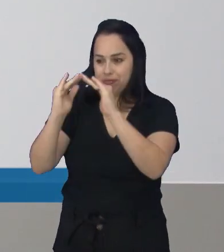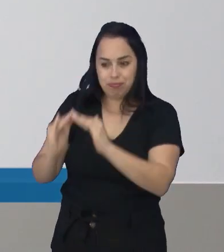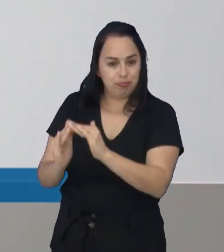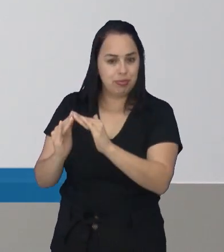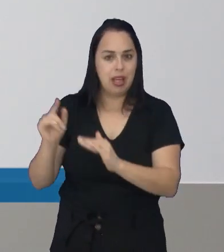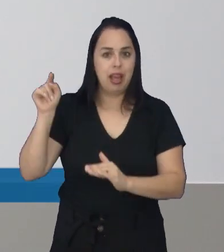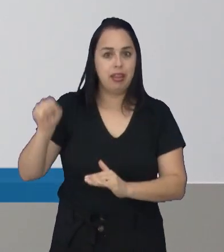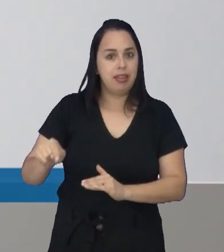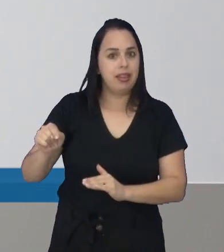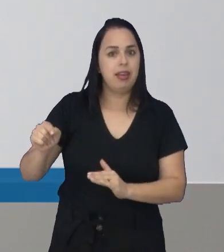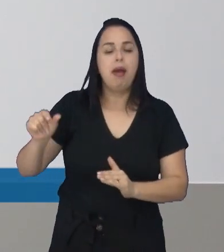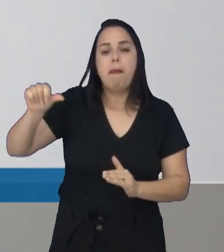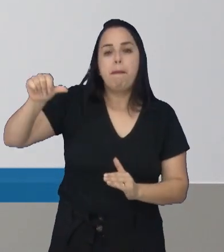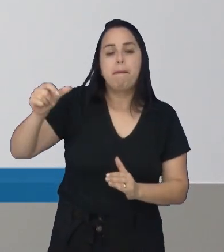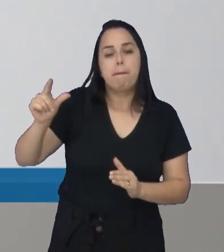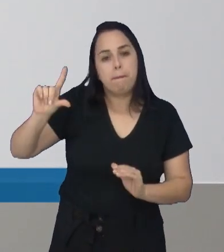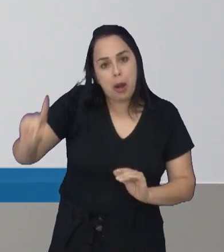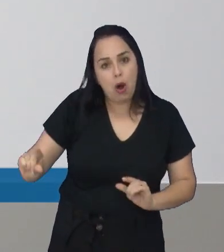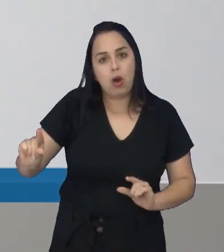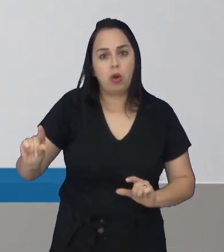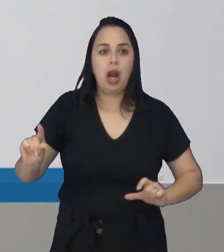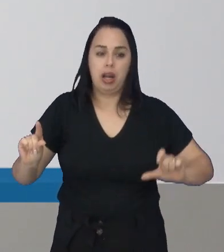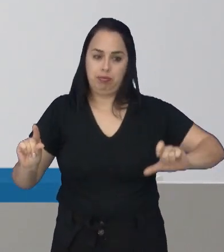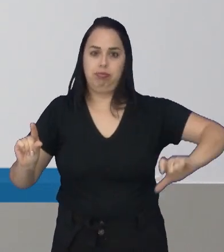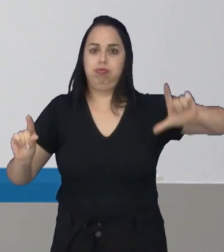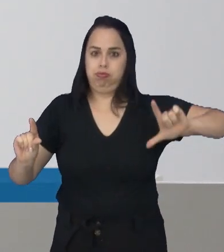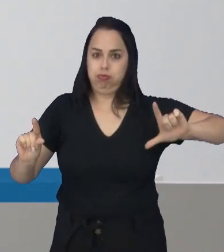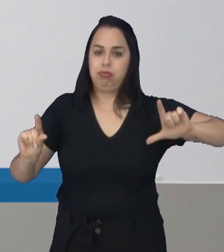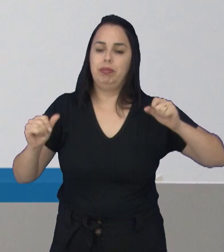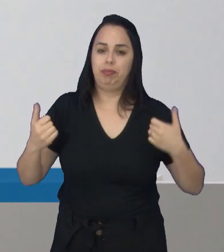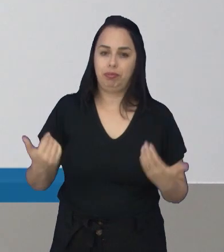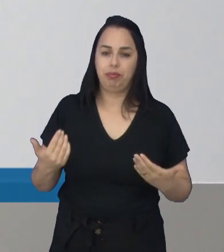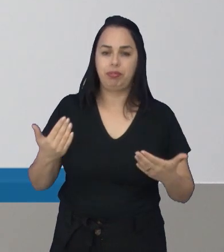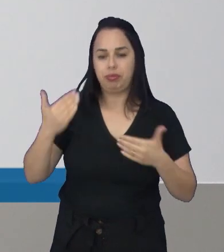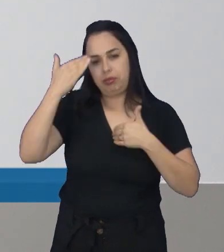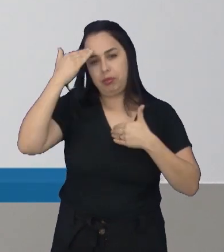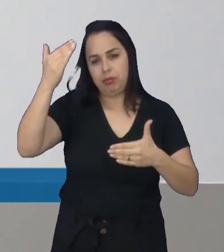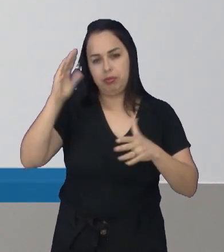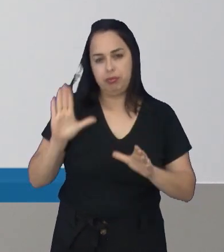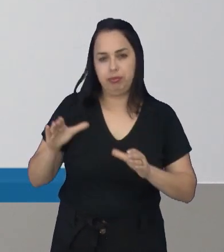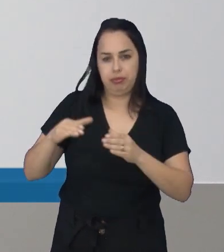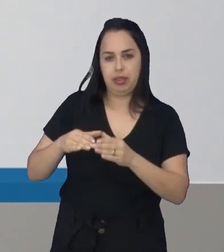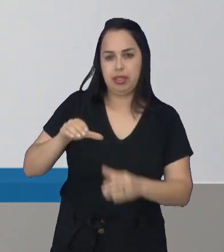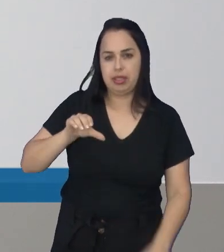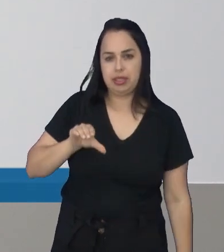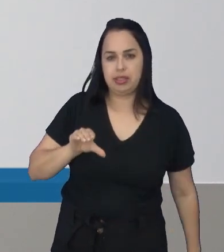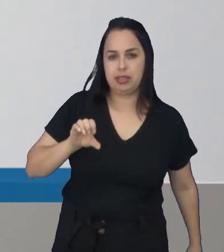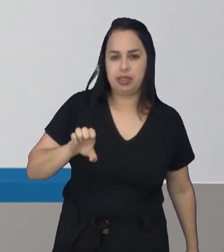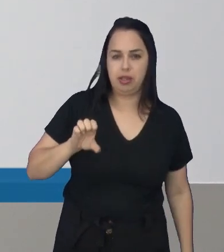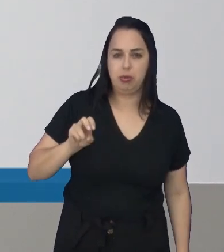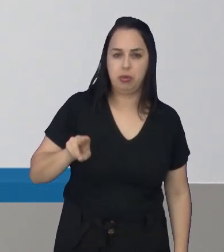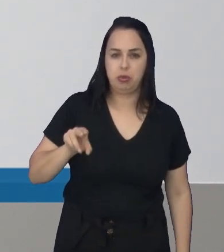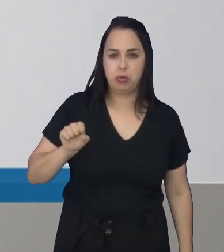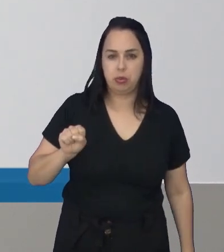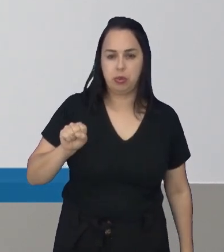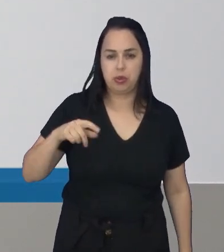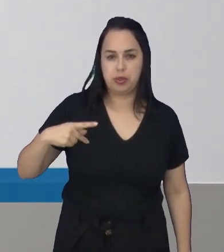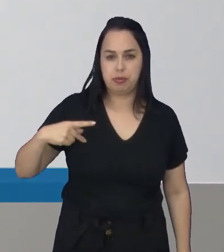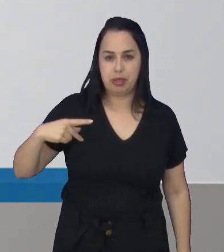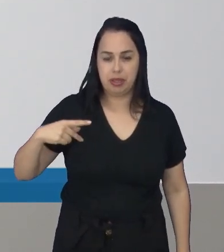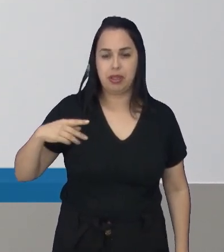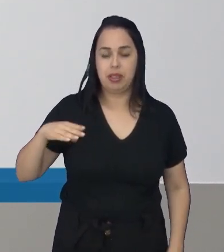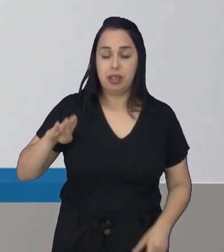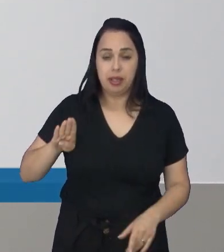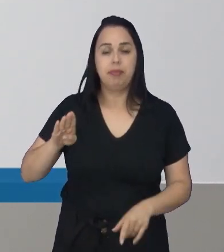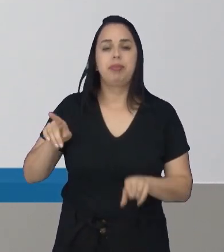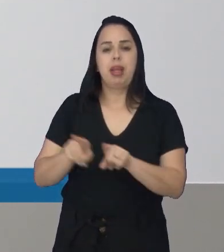né e parabenizar novamente agradecer imensamente a equipe da ceurbs agradecer ao apoio Incondicional